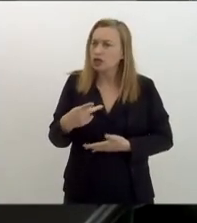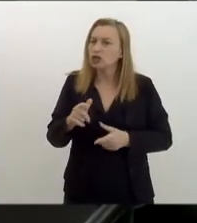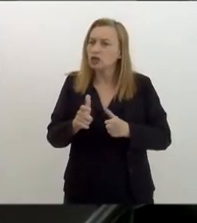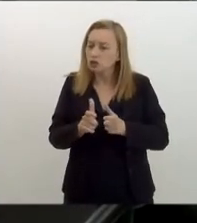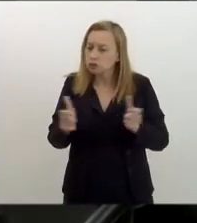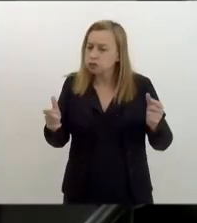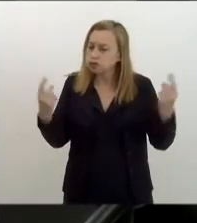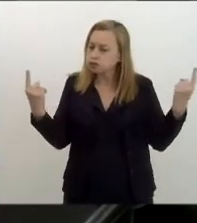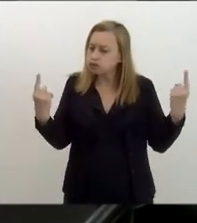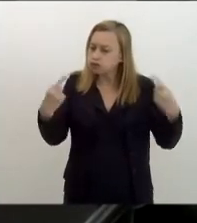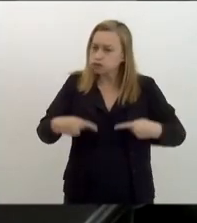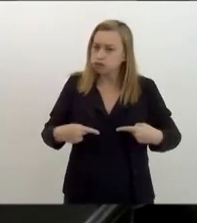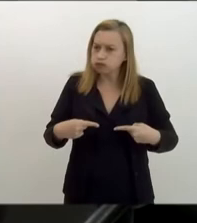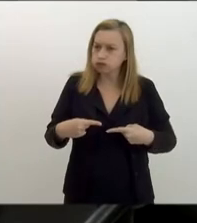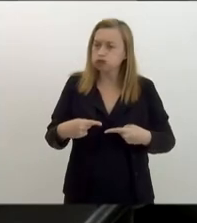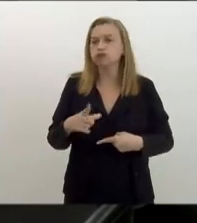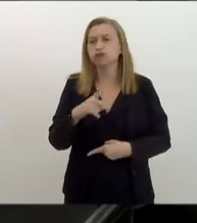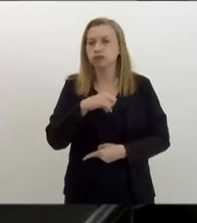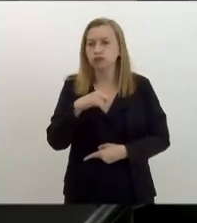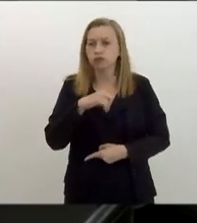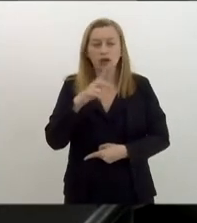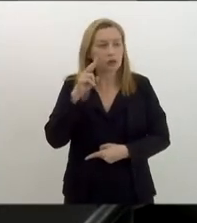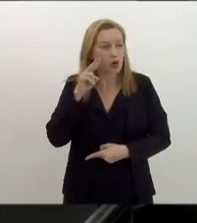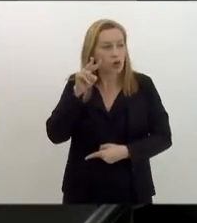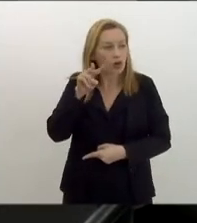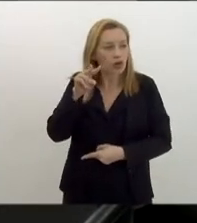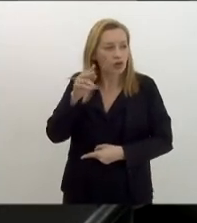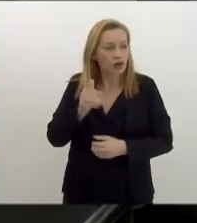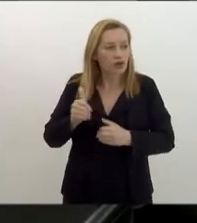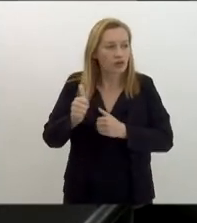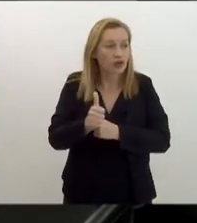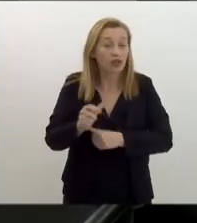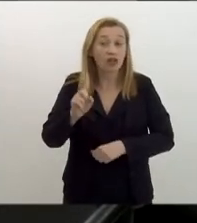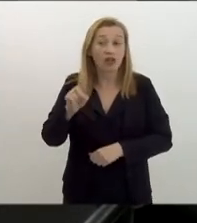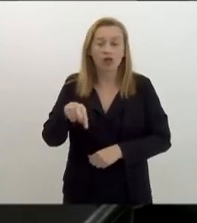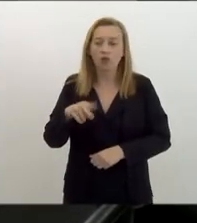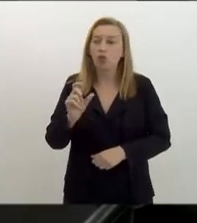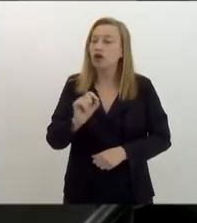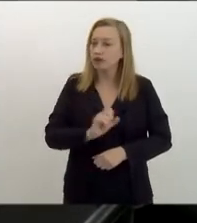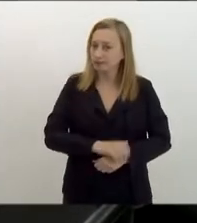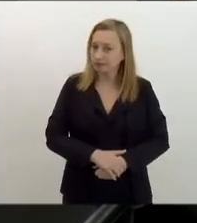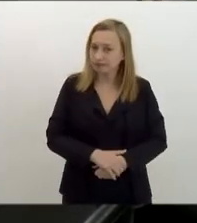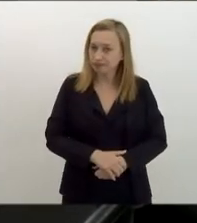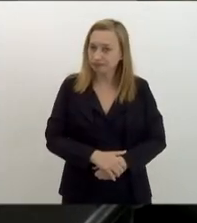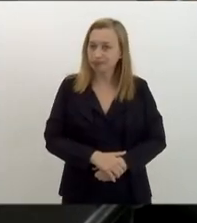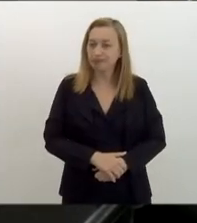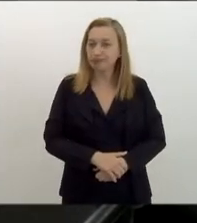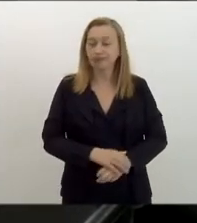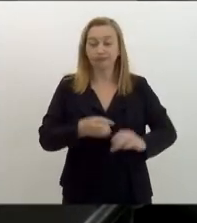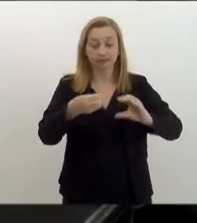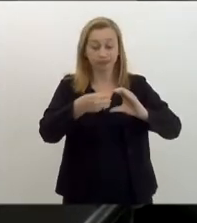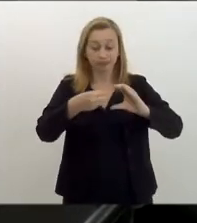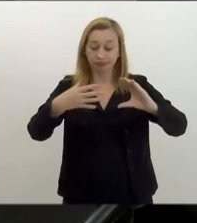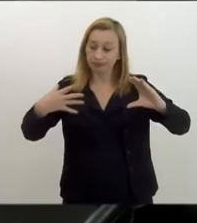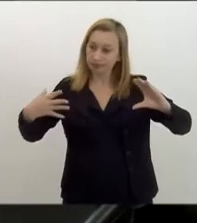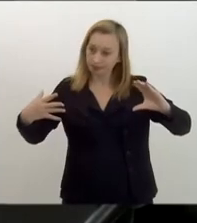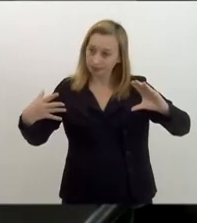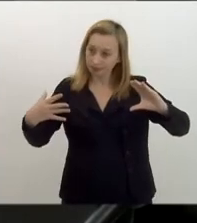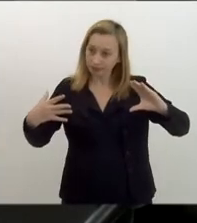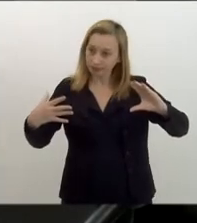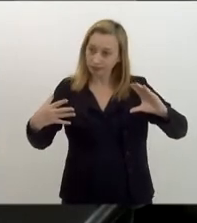o grande desafio que existe para olhar para frente é um fato de que a característica